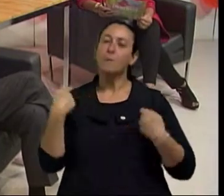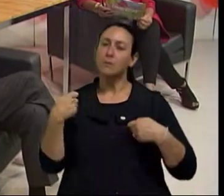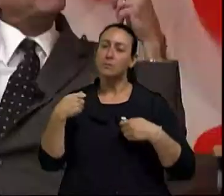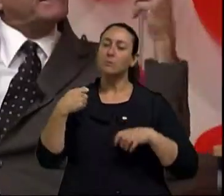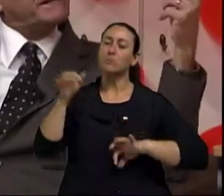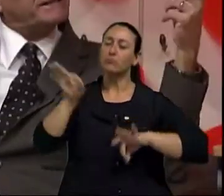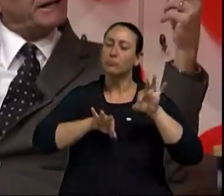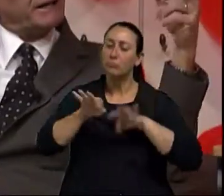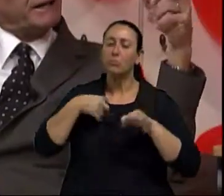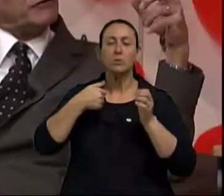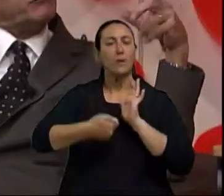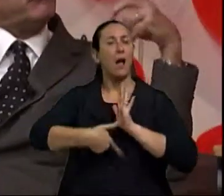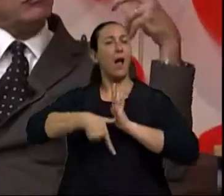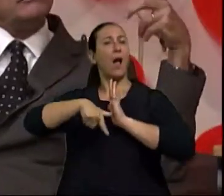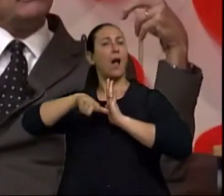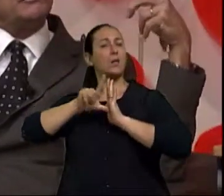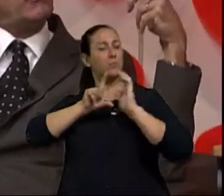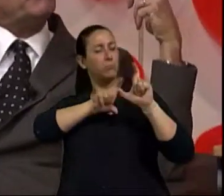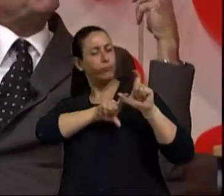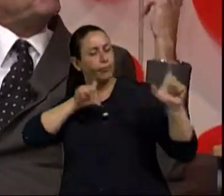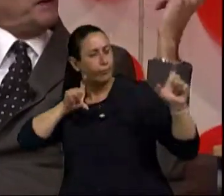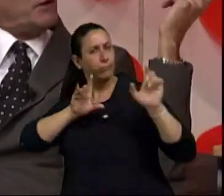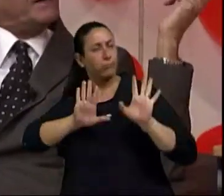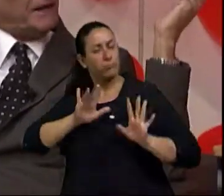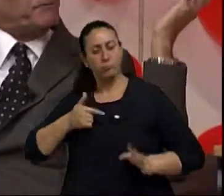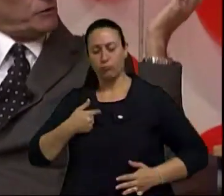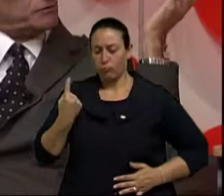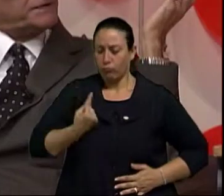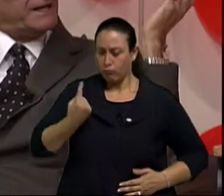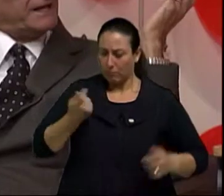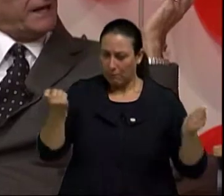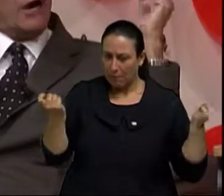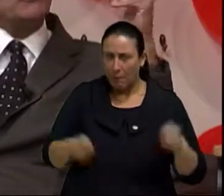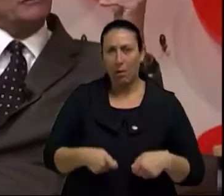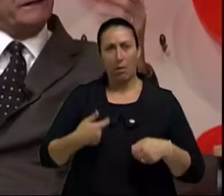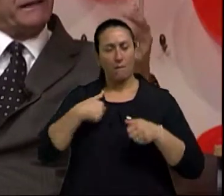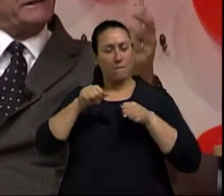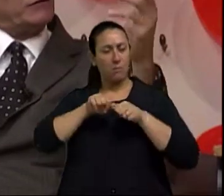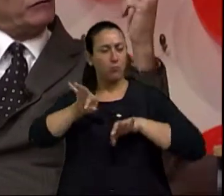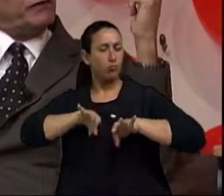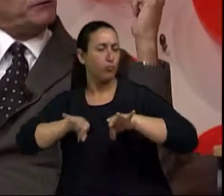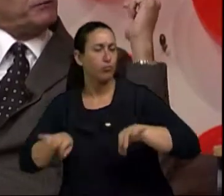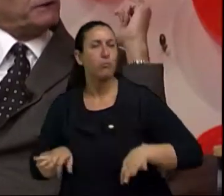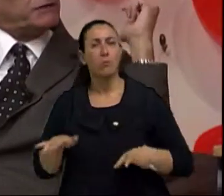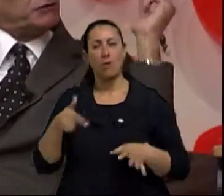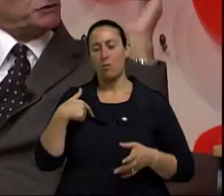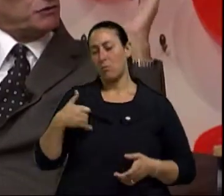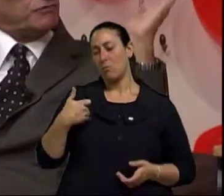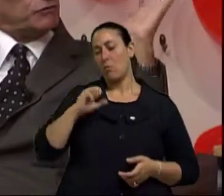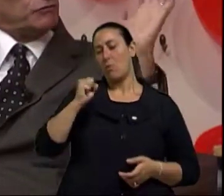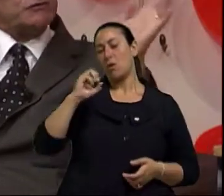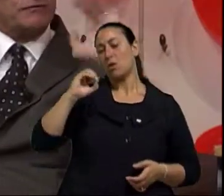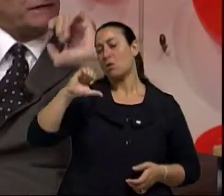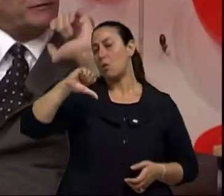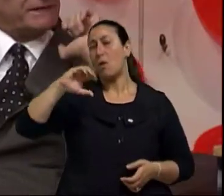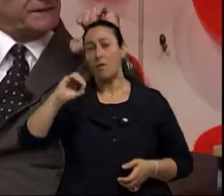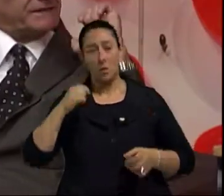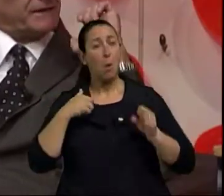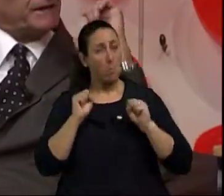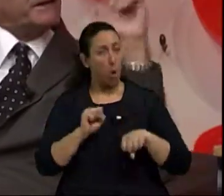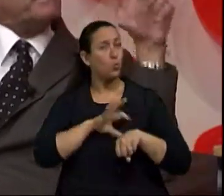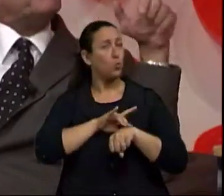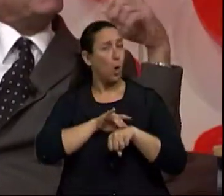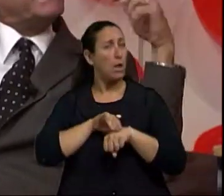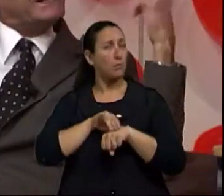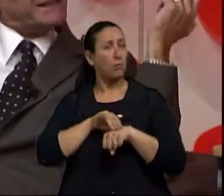com independência, funcionalmente bem. Eu até posso ser, aos 80, 90, portador de uma, duas ou mais